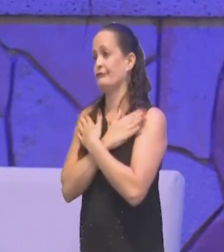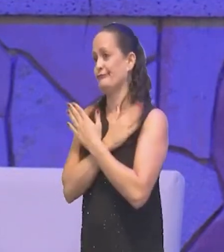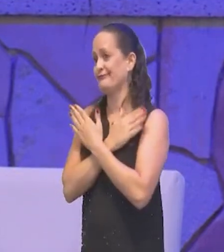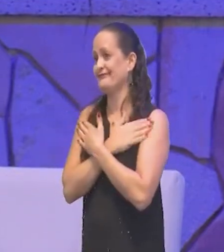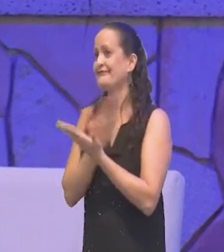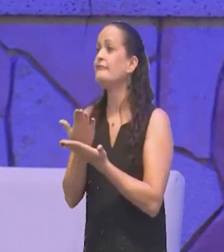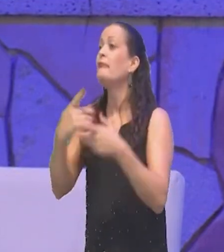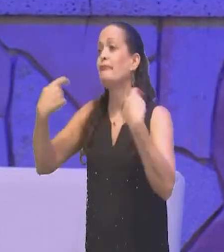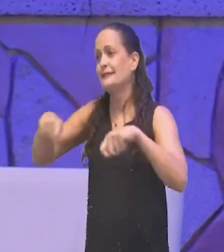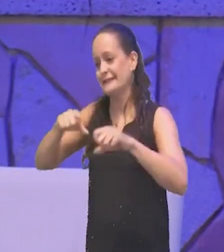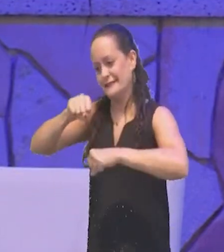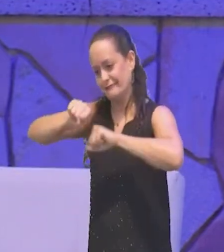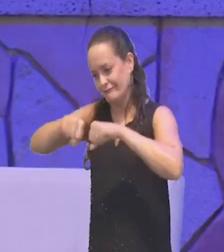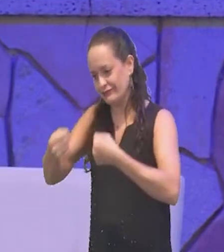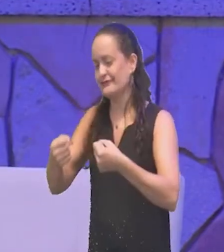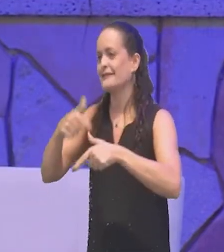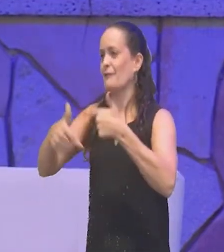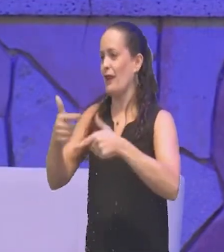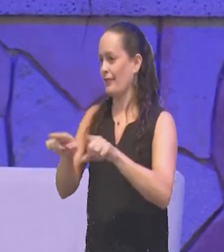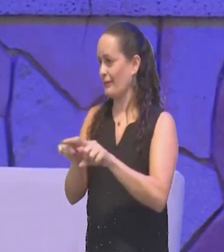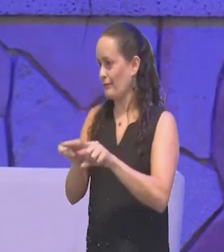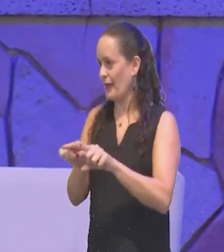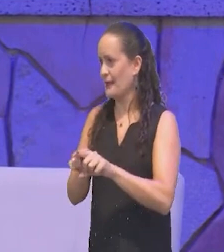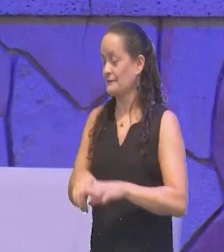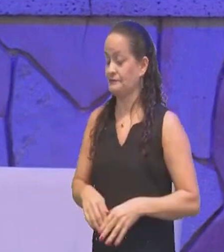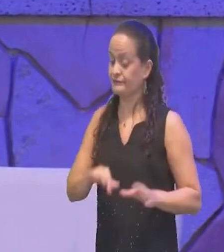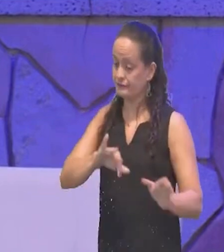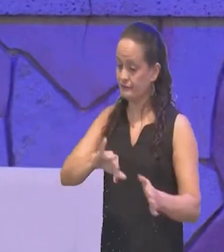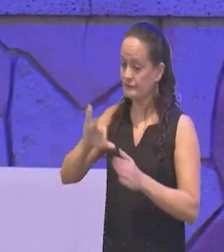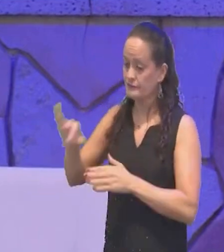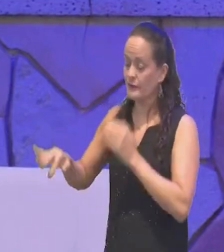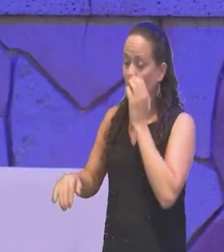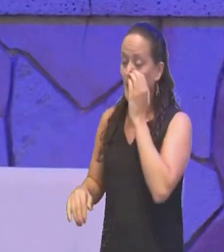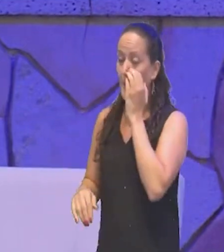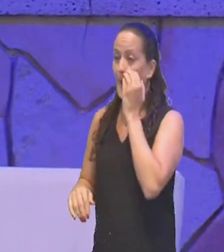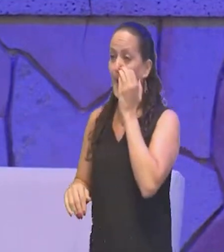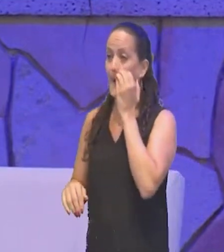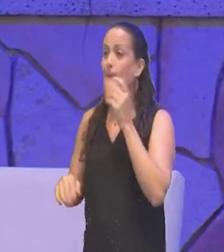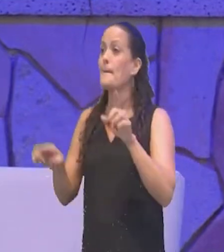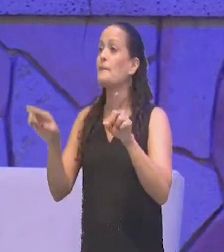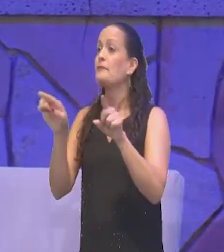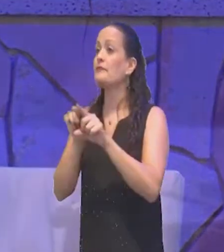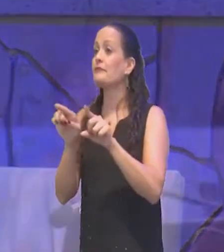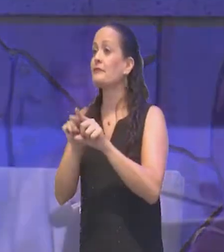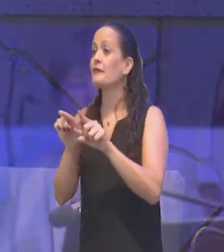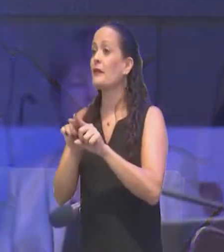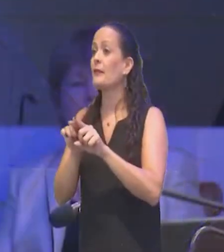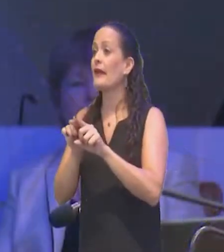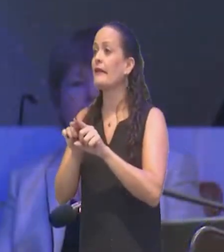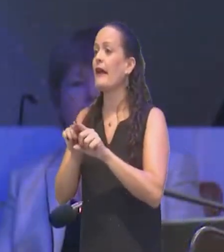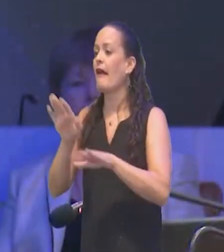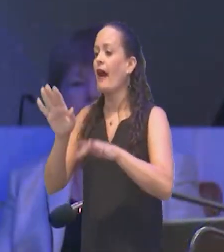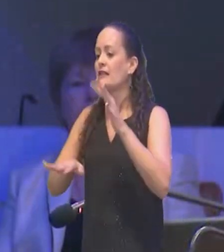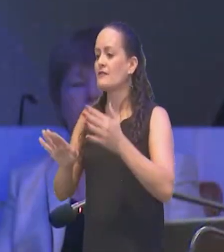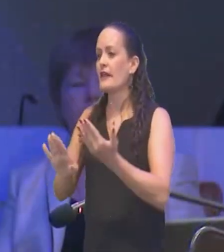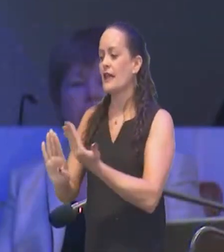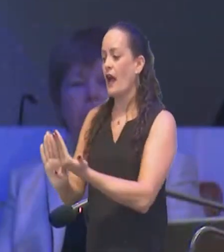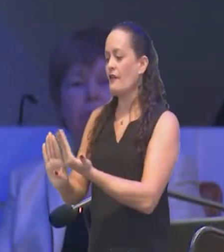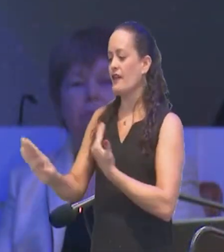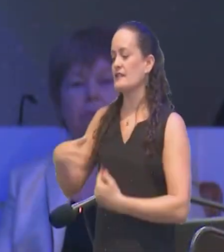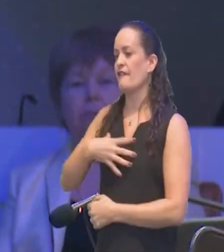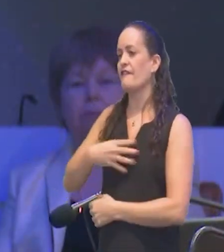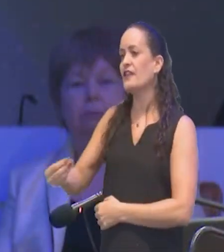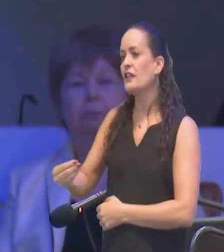outros contornos. Tal fato, por sua vez, promovendo o afastamento precoce dos filhos do convívio